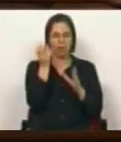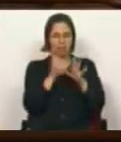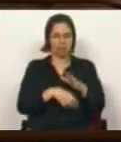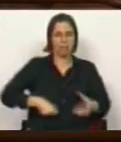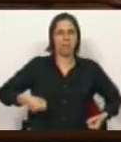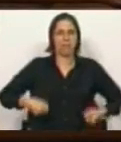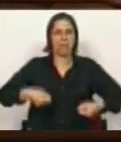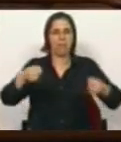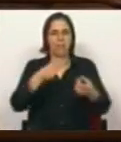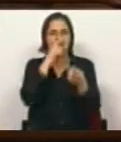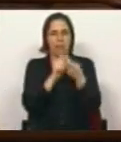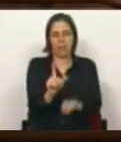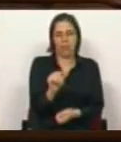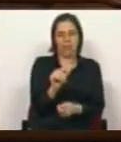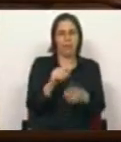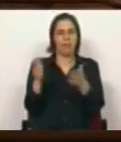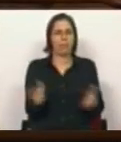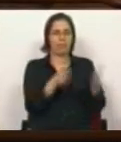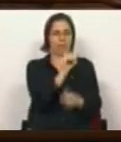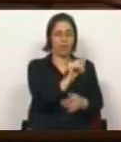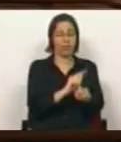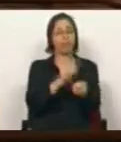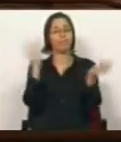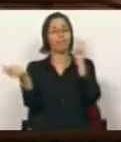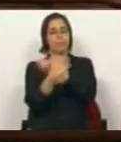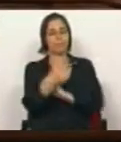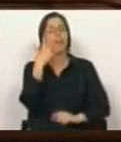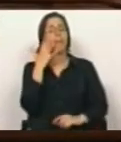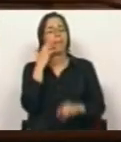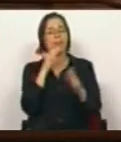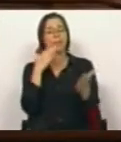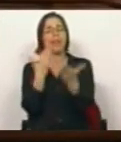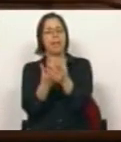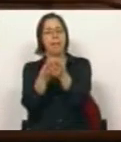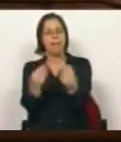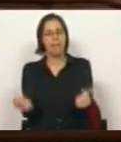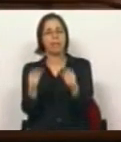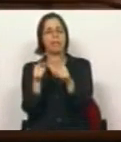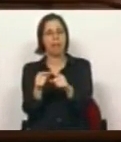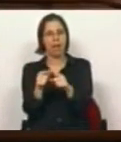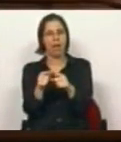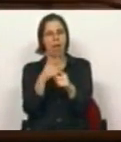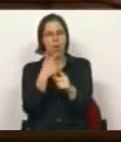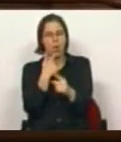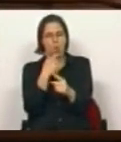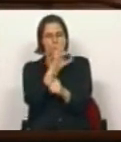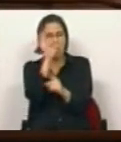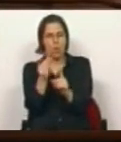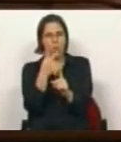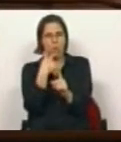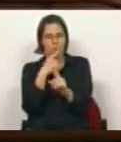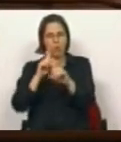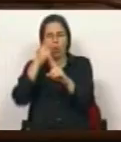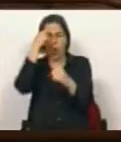e, sobretudo, o baixo custo da sua produção transformaram o plástico num material utilizado em larga escala para os